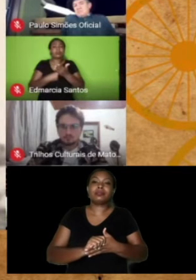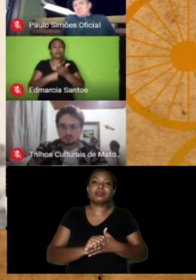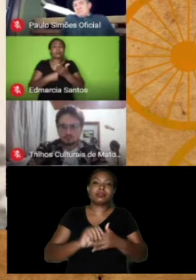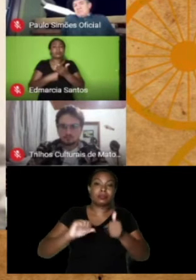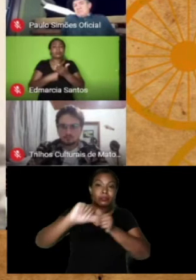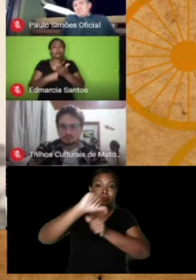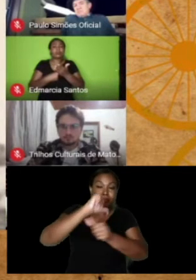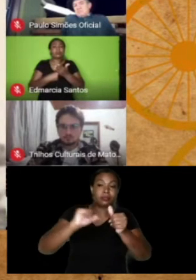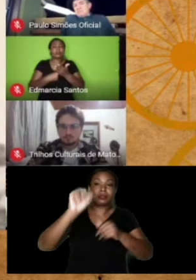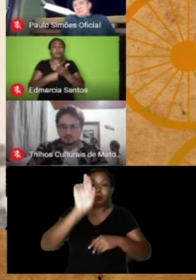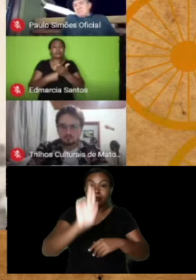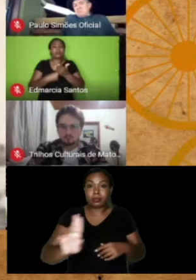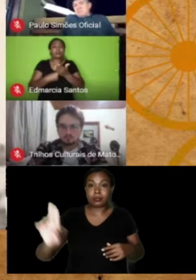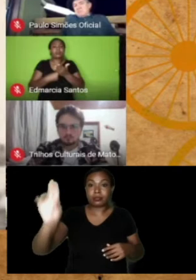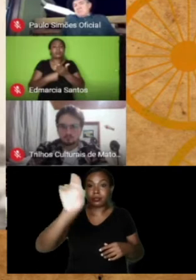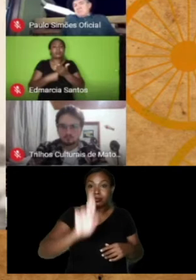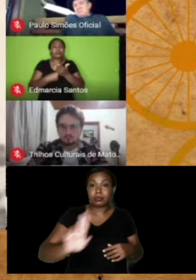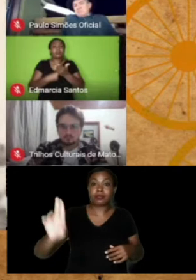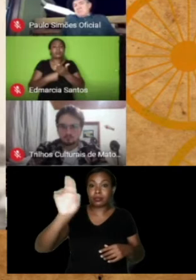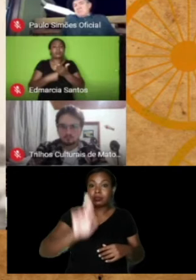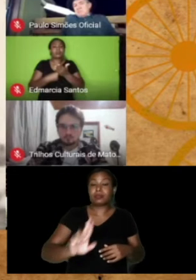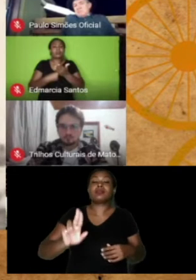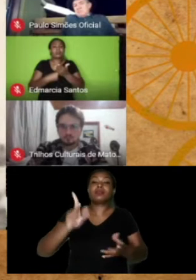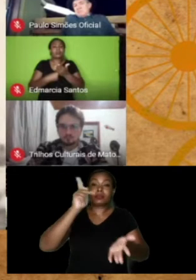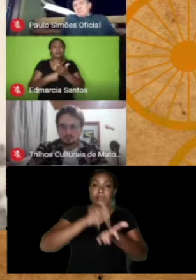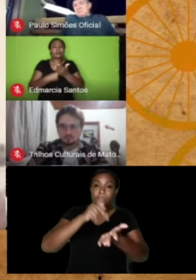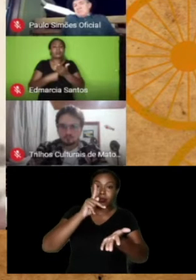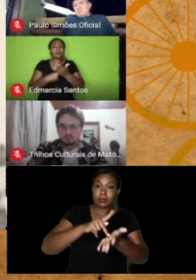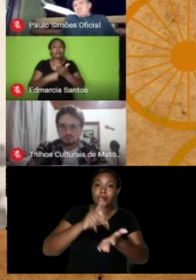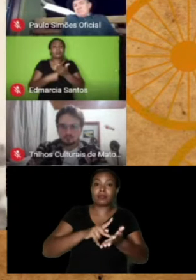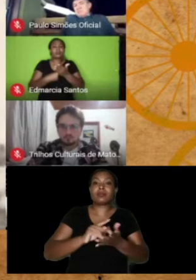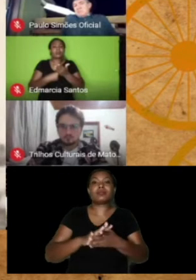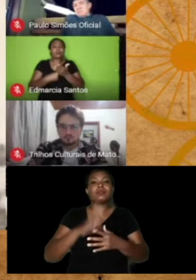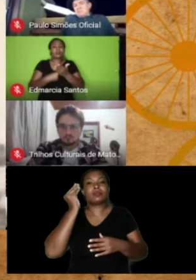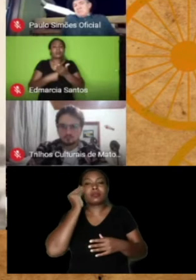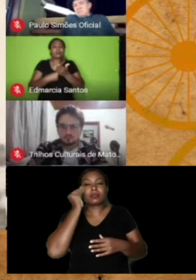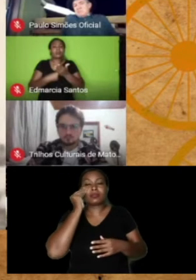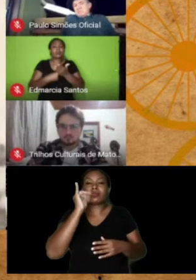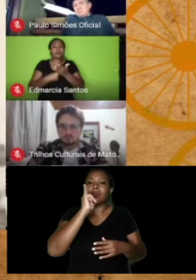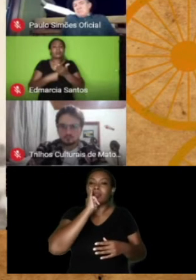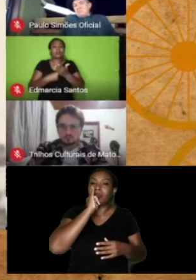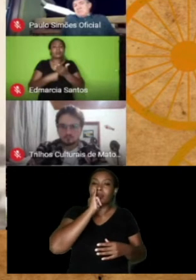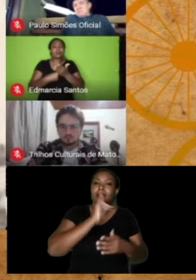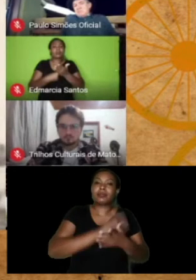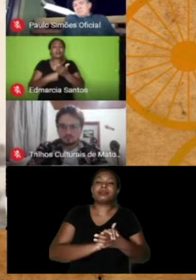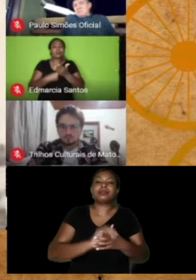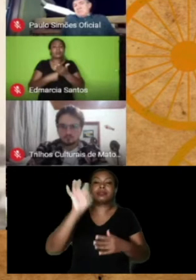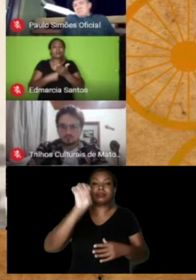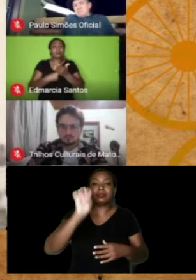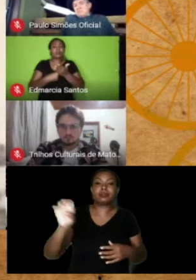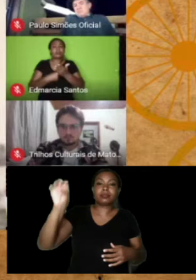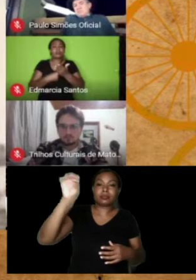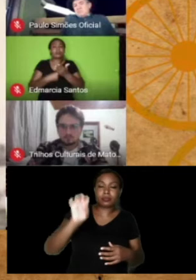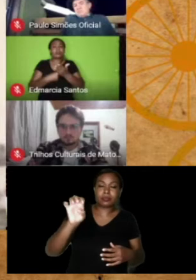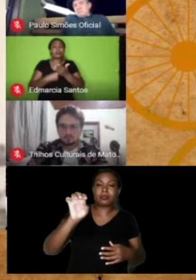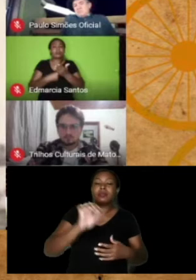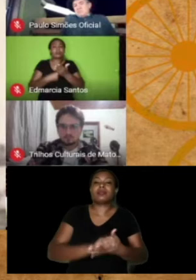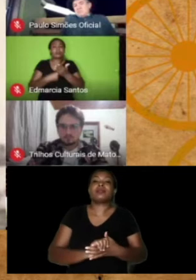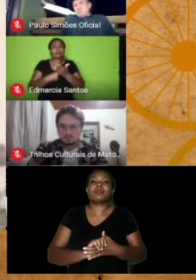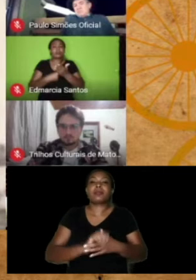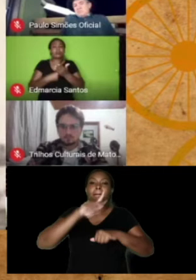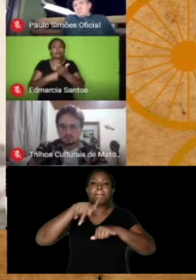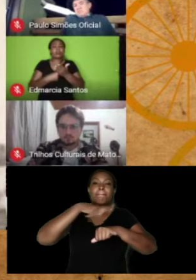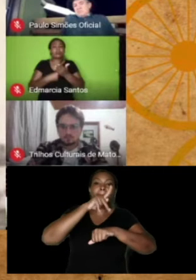da ocupação efetiva. E a gente tem experiências, por exemplo, na Europa, né, países